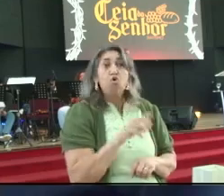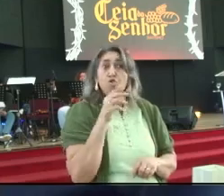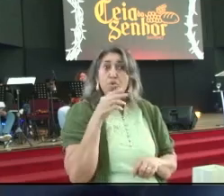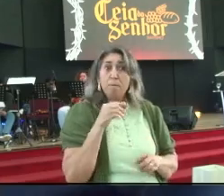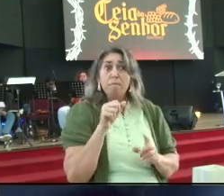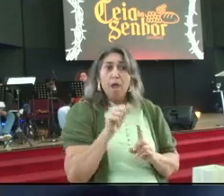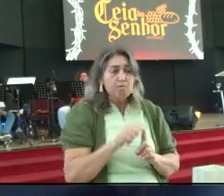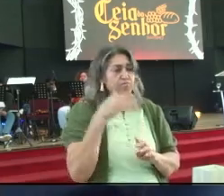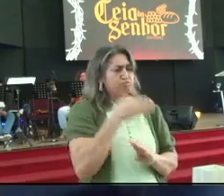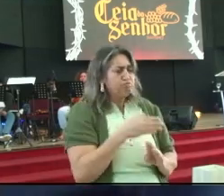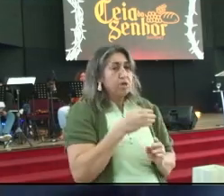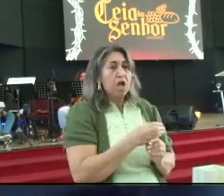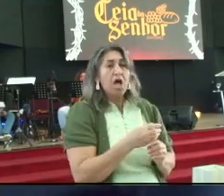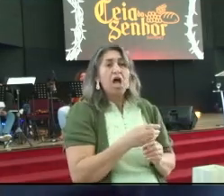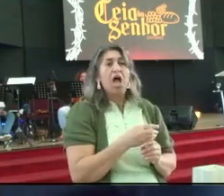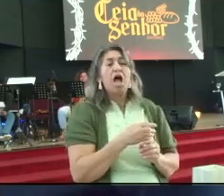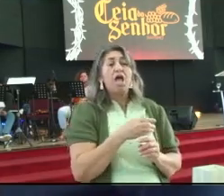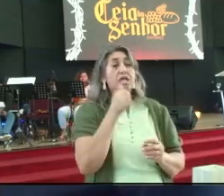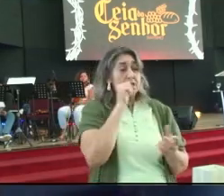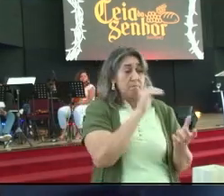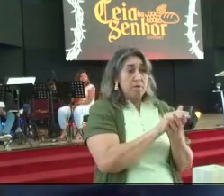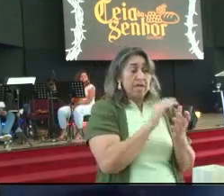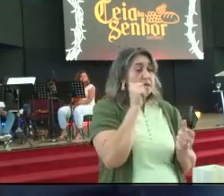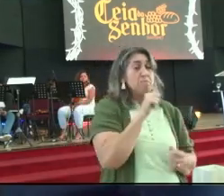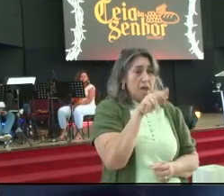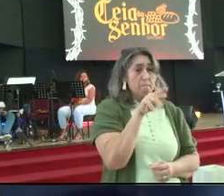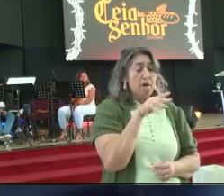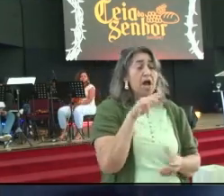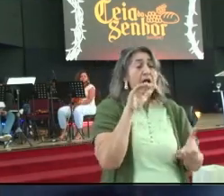Essa minha irmã casou com um rapaz da roça.